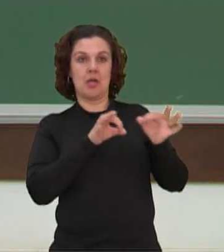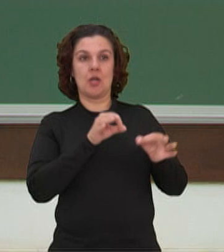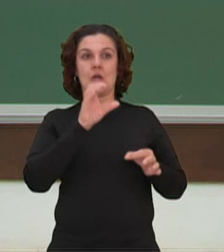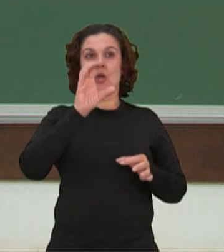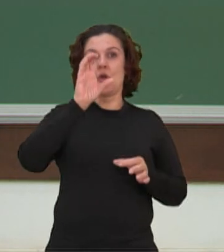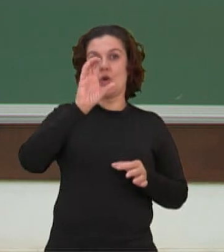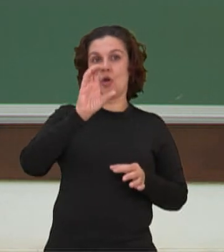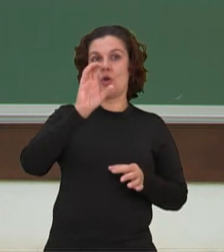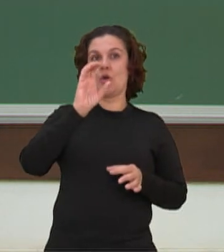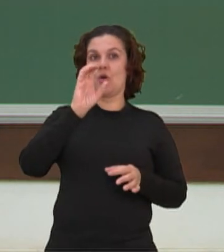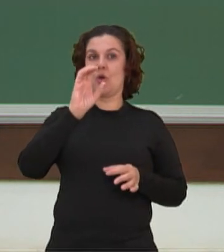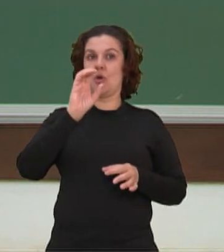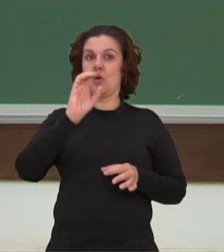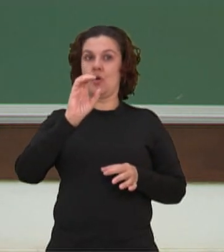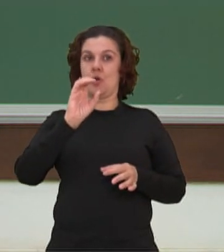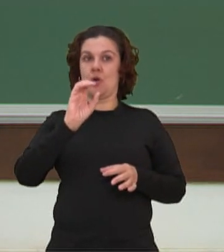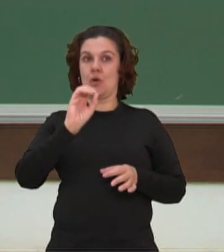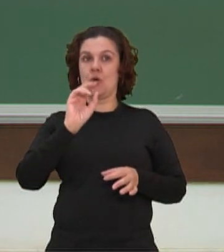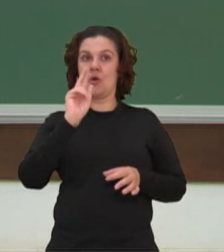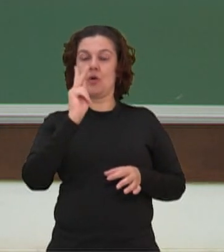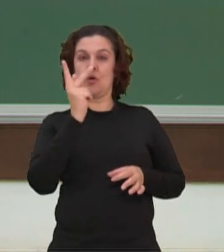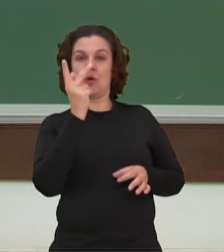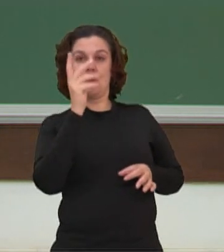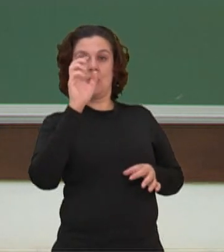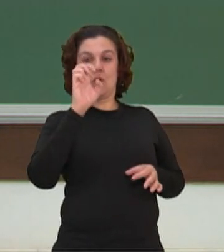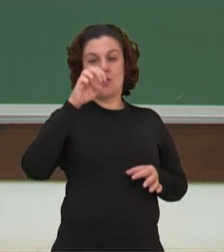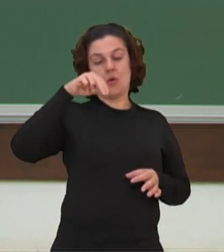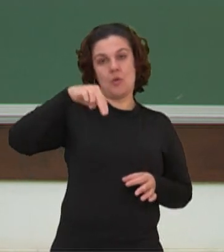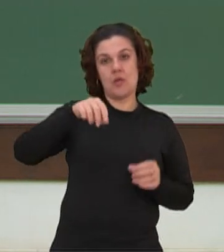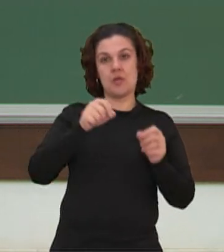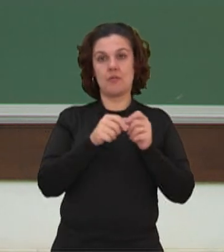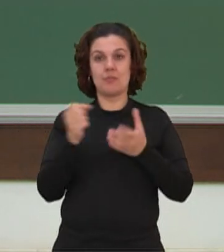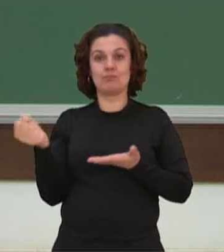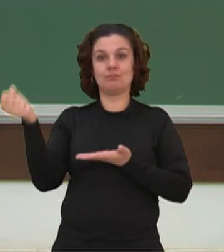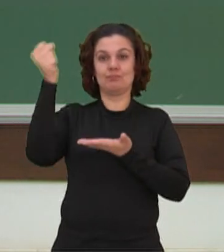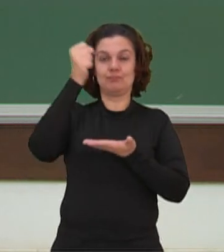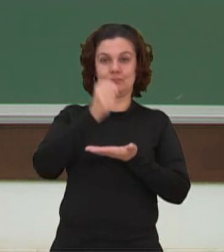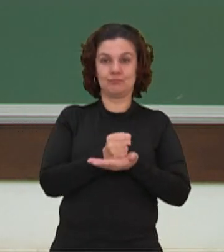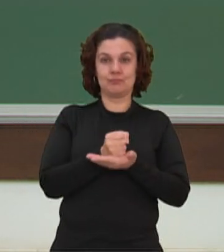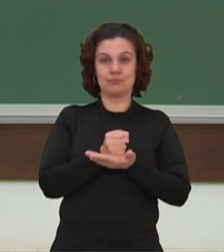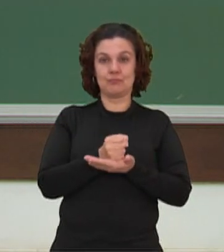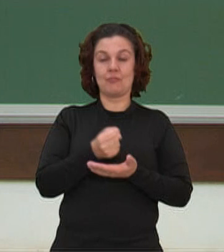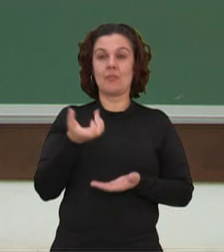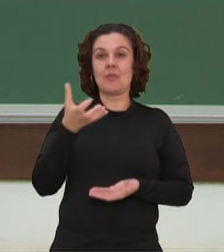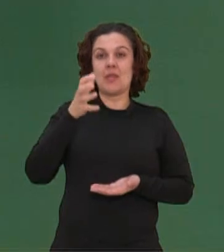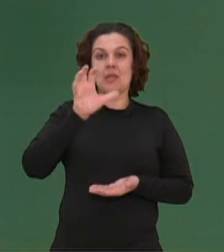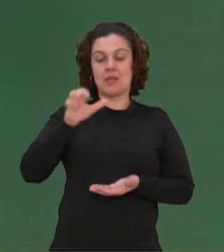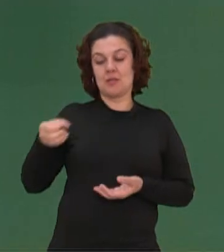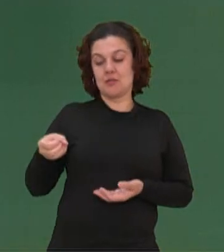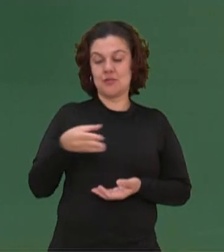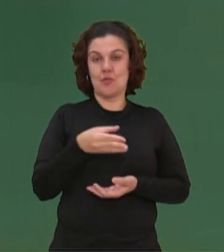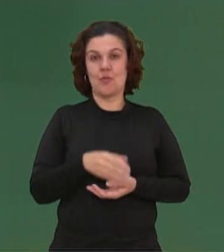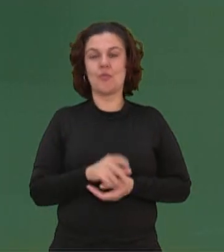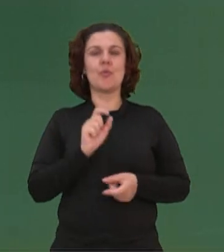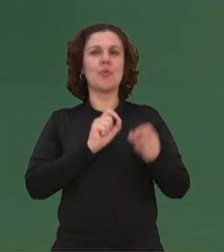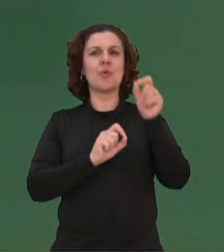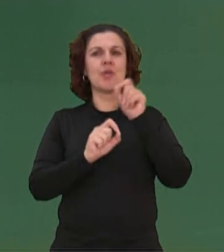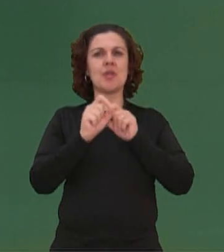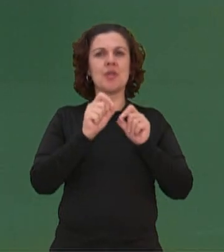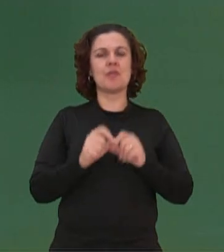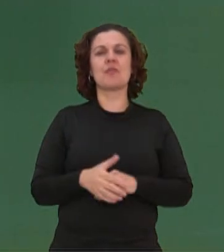Cohen, que levou à decretação do Estado Novo. Pergunta para você, o que foi o Plano